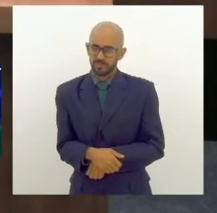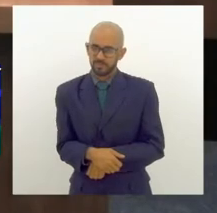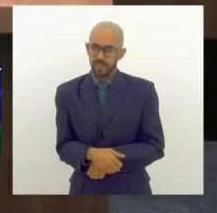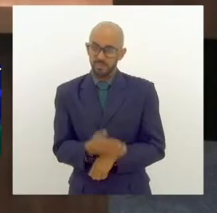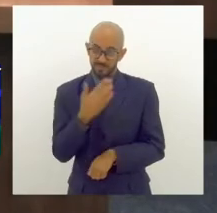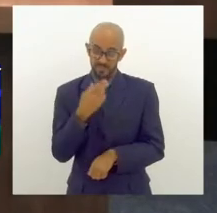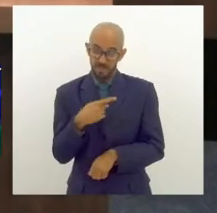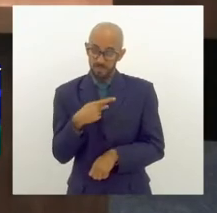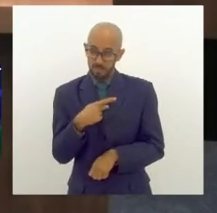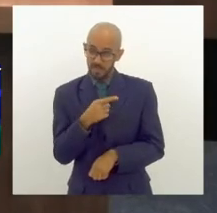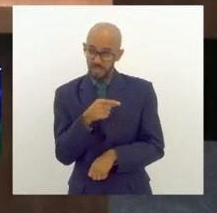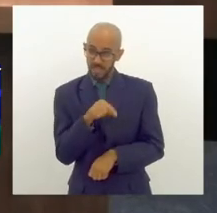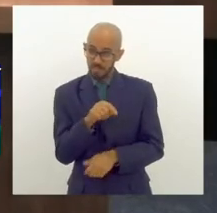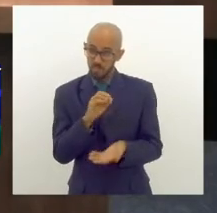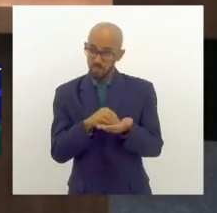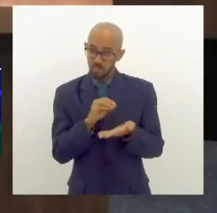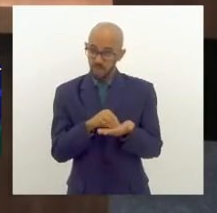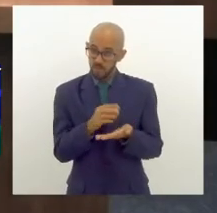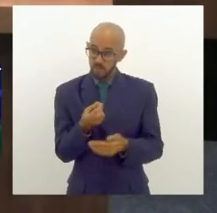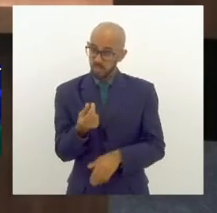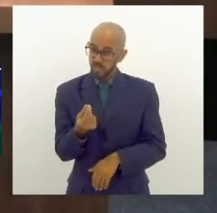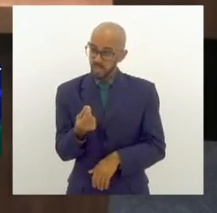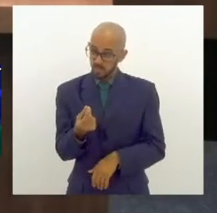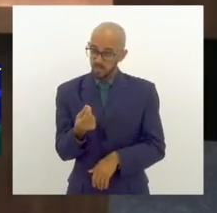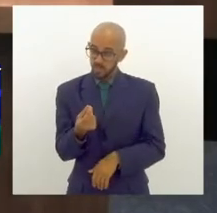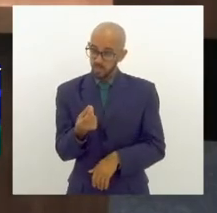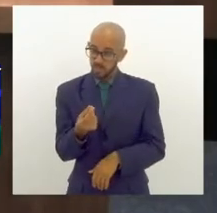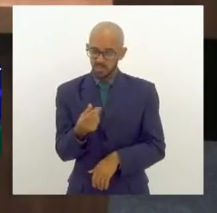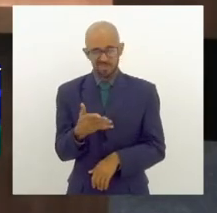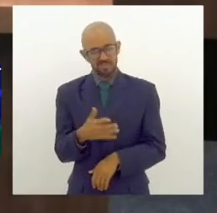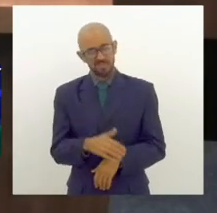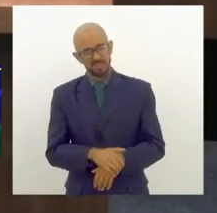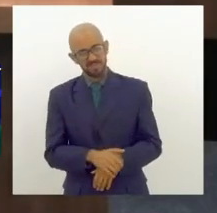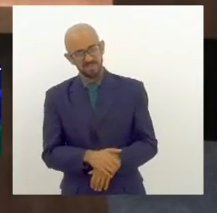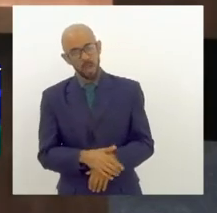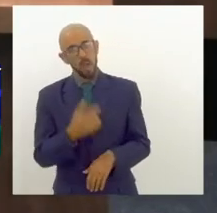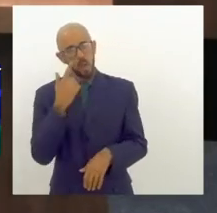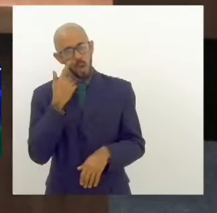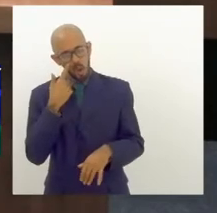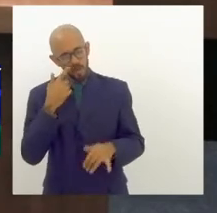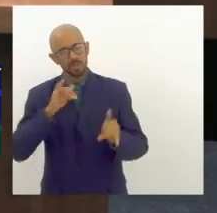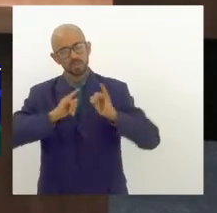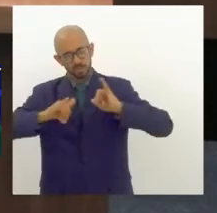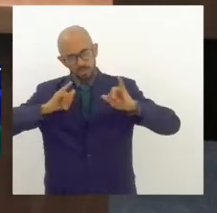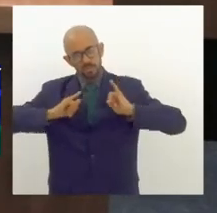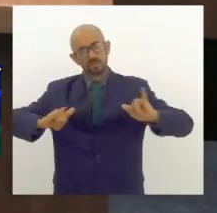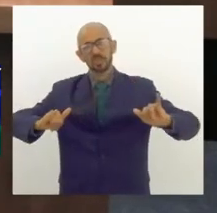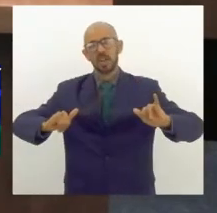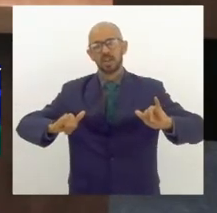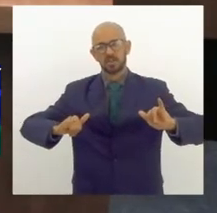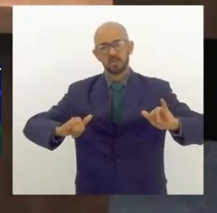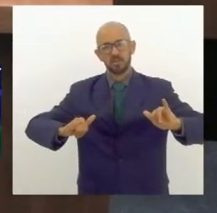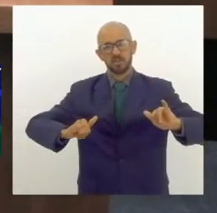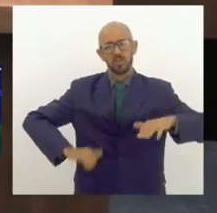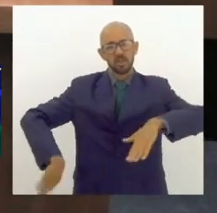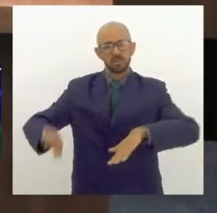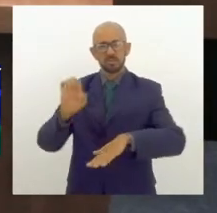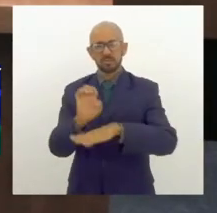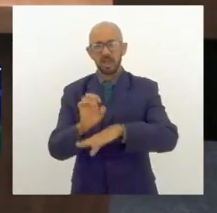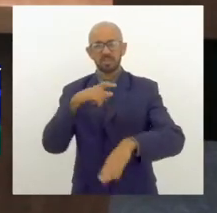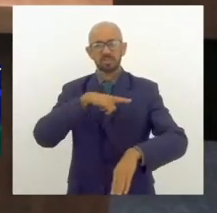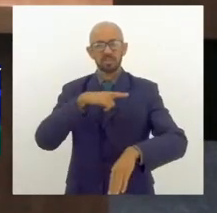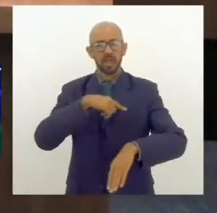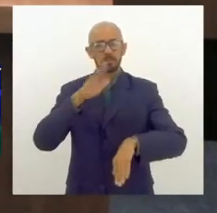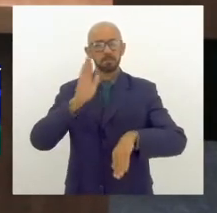é por falta de recurso. Basta olharmos nos noticiários que o Estado tem mais de